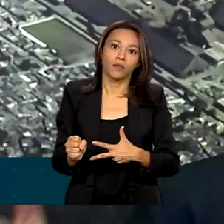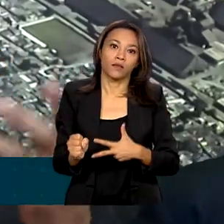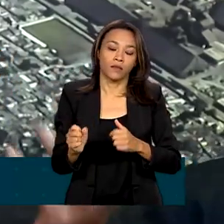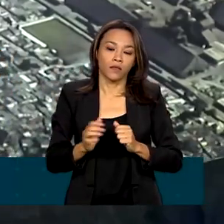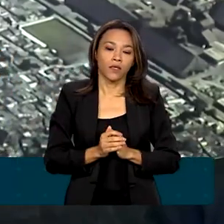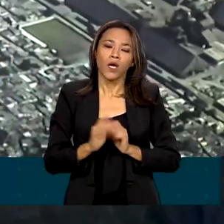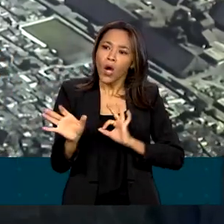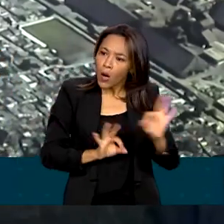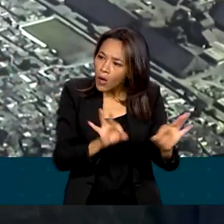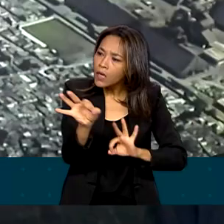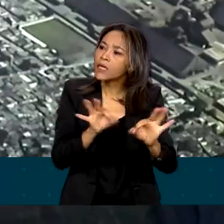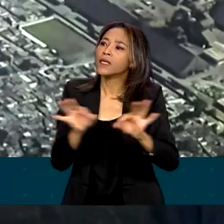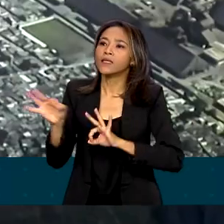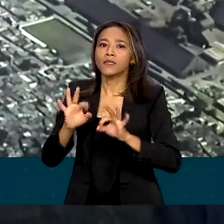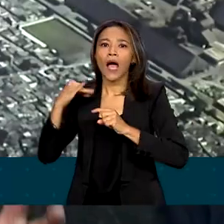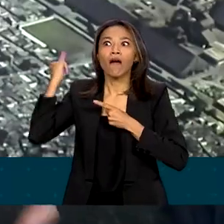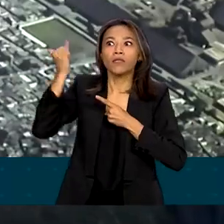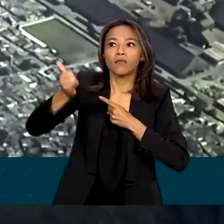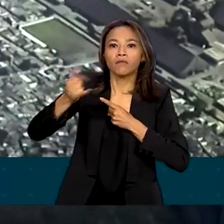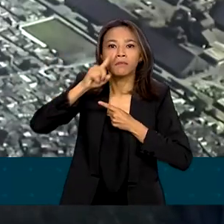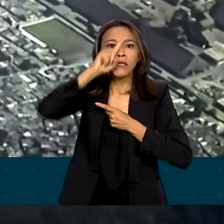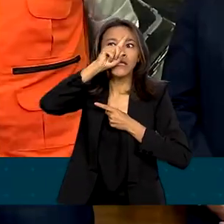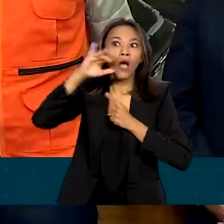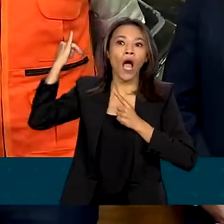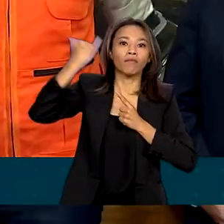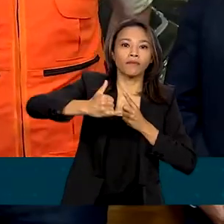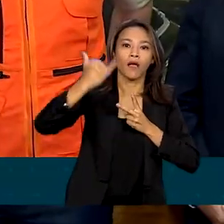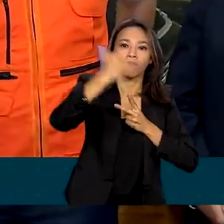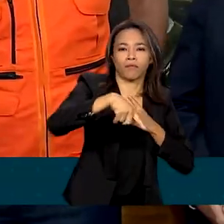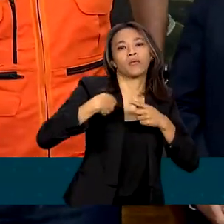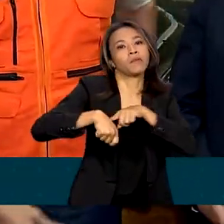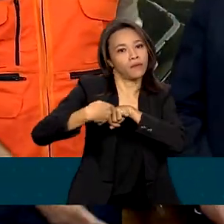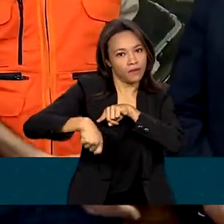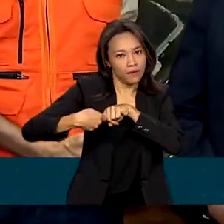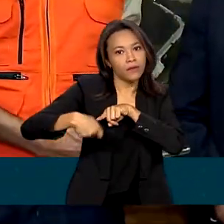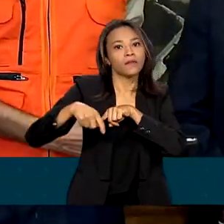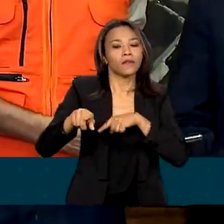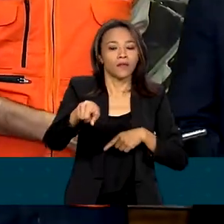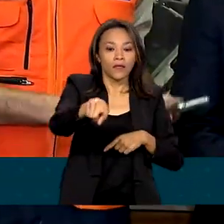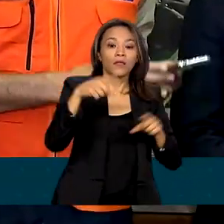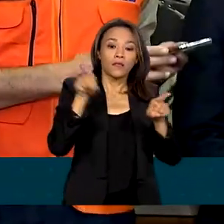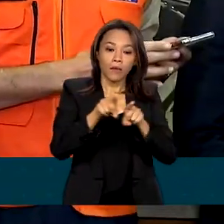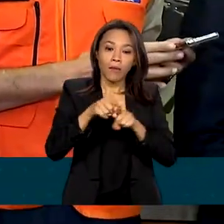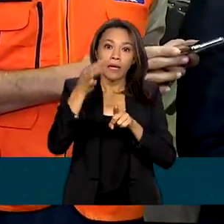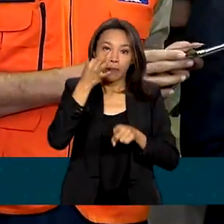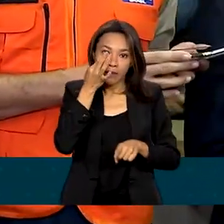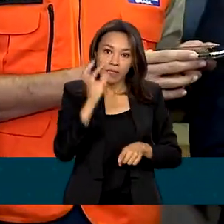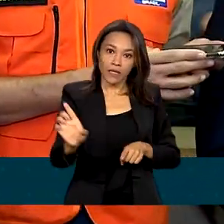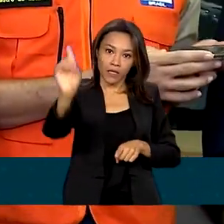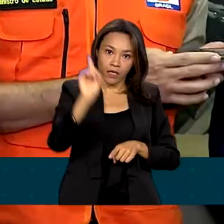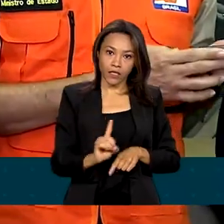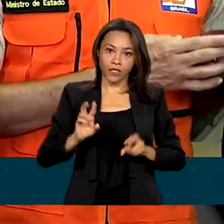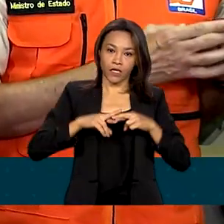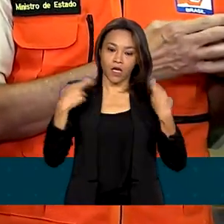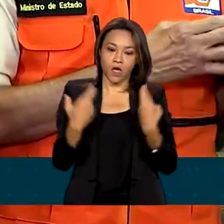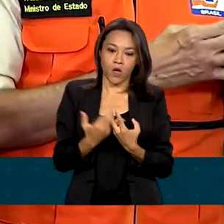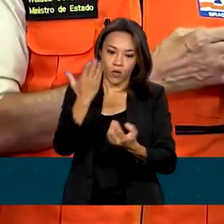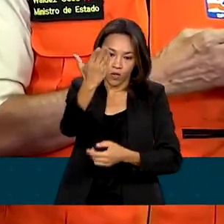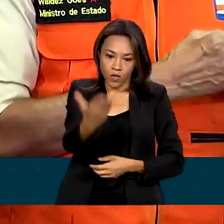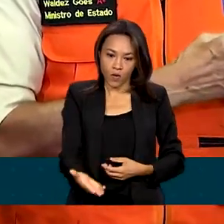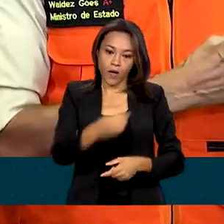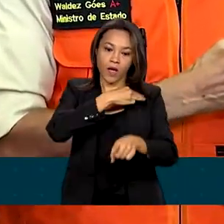estruturar sistema de alerta é necessário também presente na reunião a ministra a Sônia Guajajara